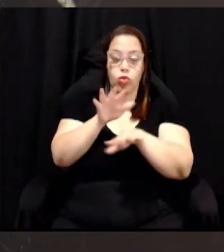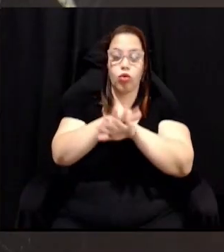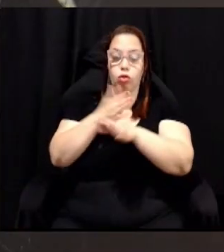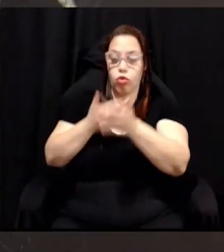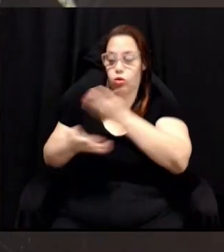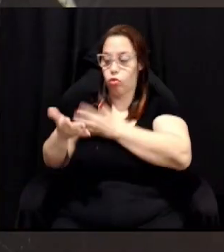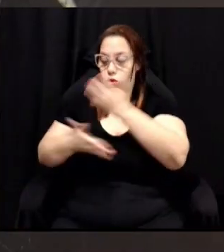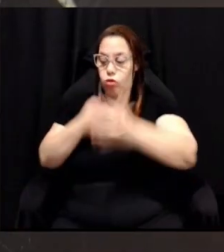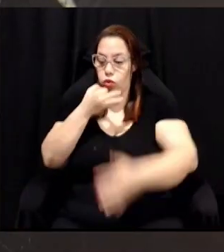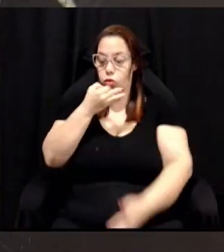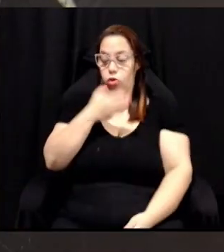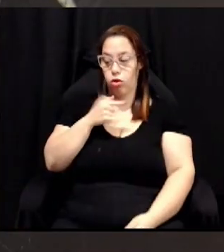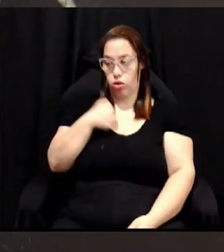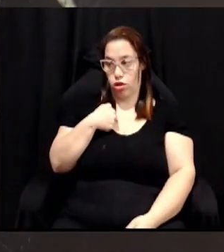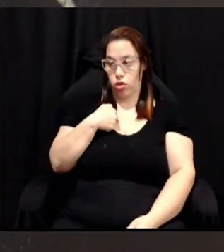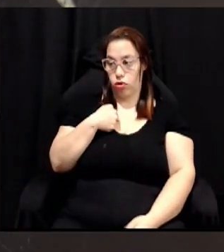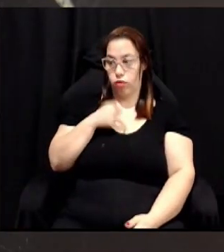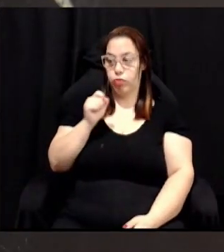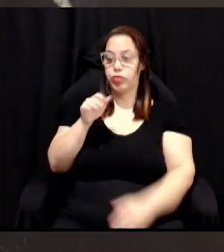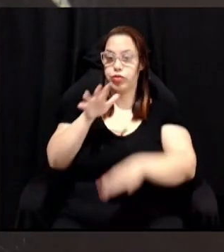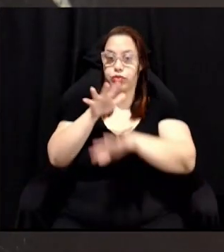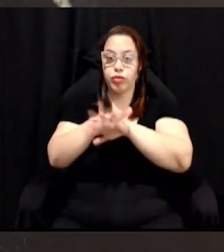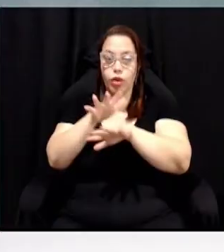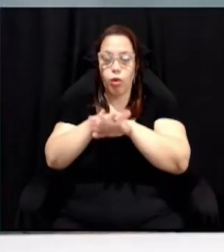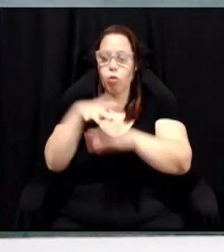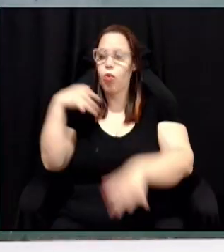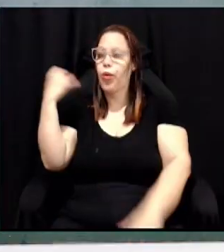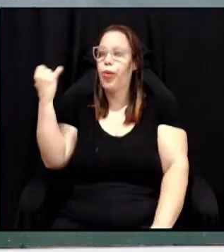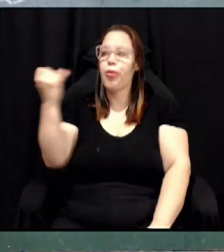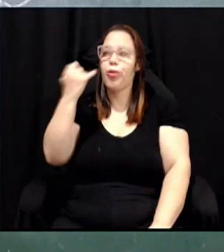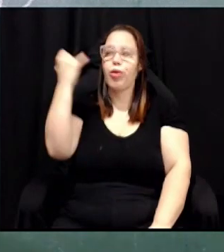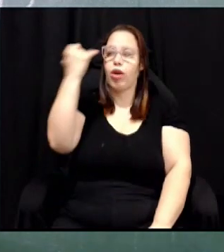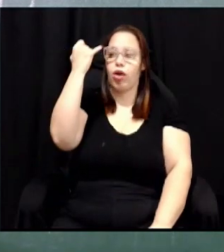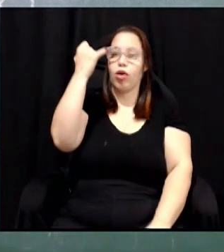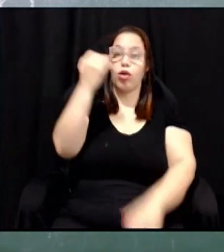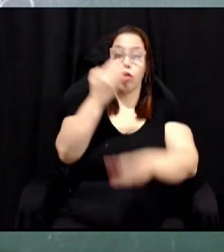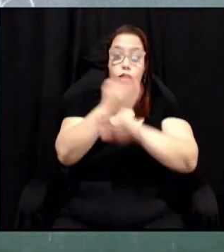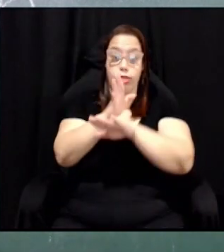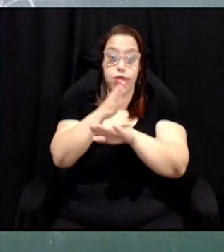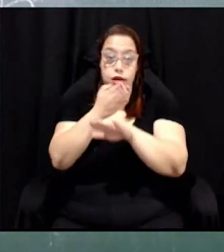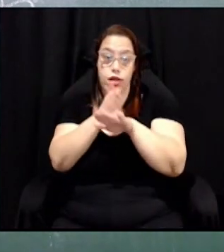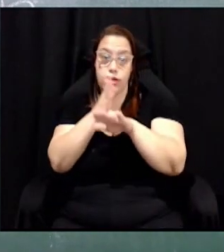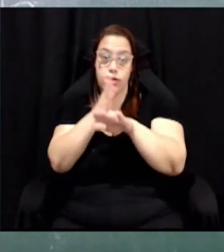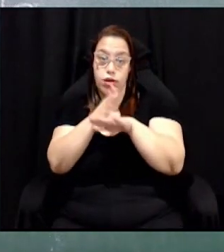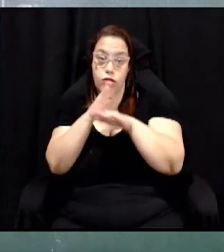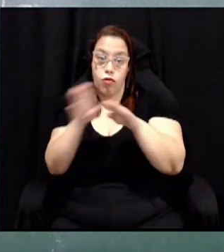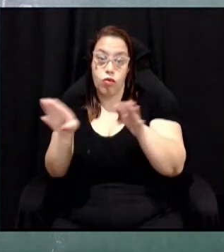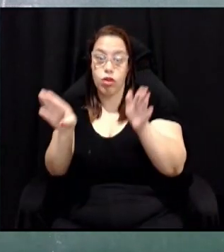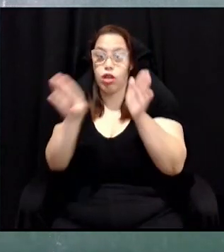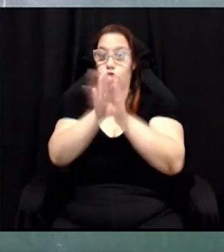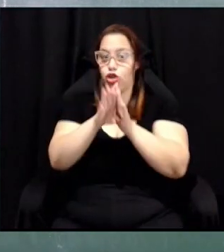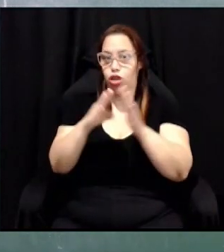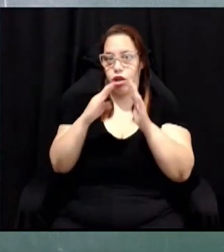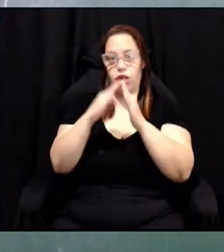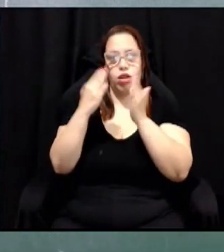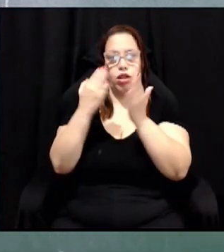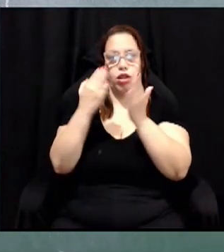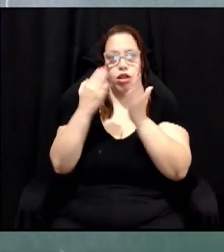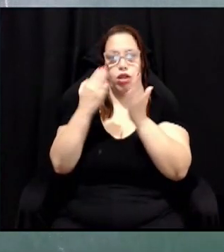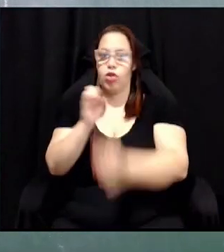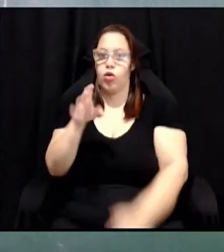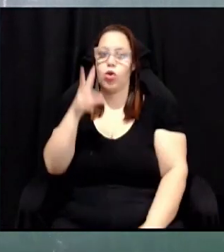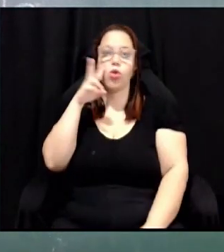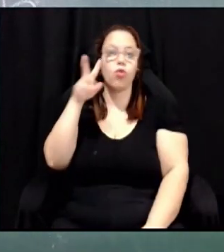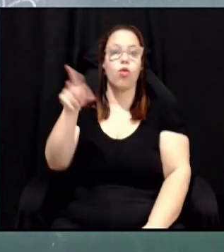eu, é que matemática é muito importante que você treine. Matemática não é algo que você chega na escola, você simplesmente vê o professor